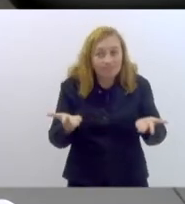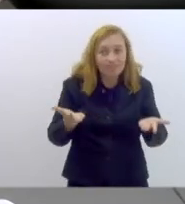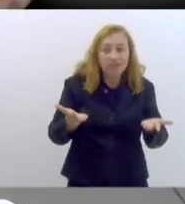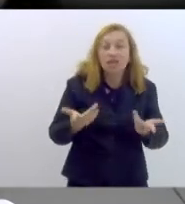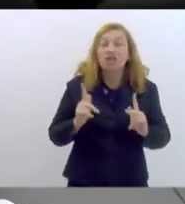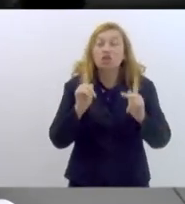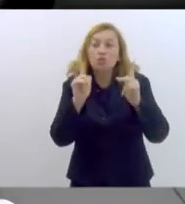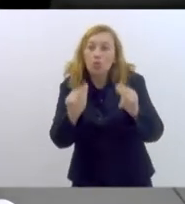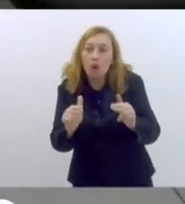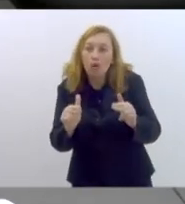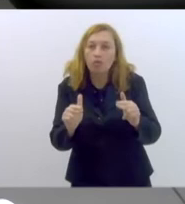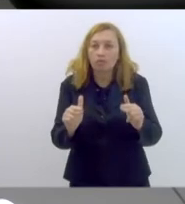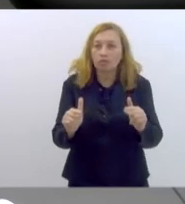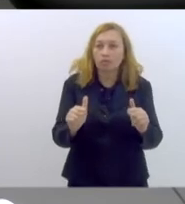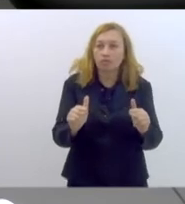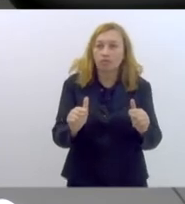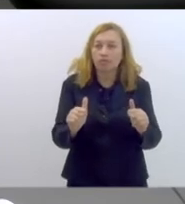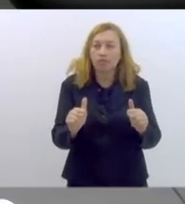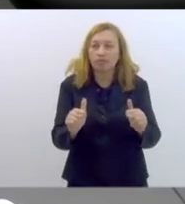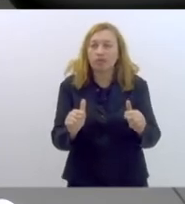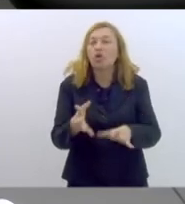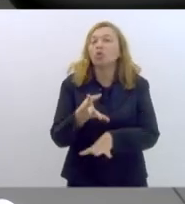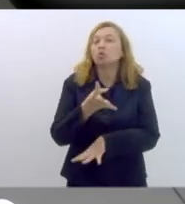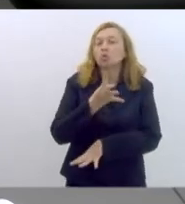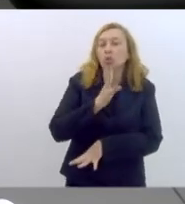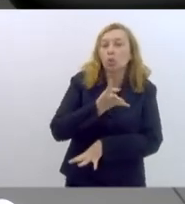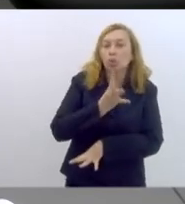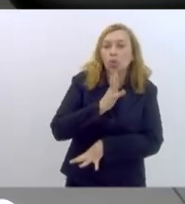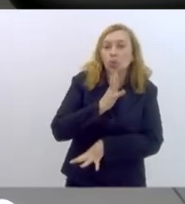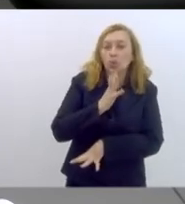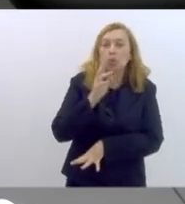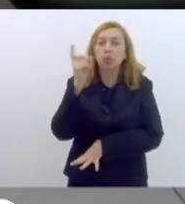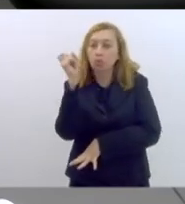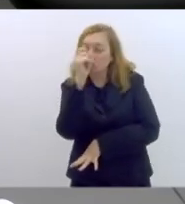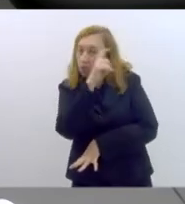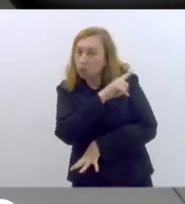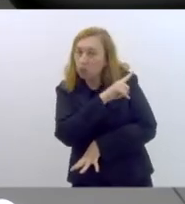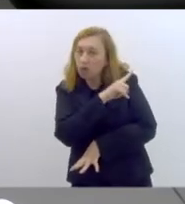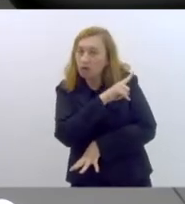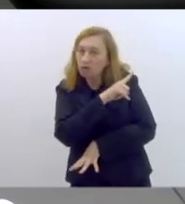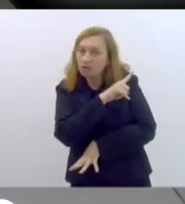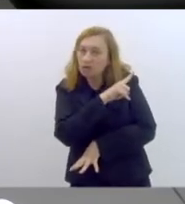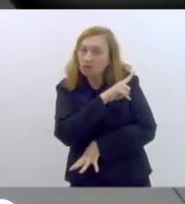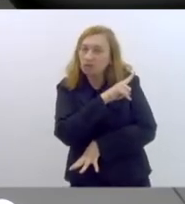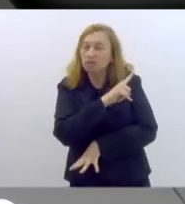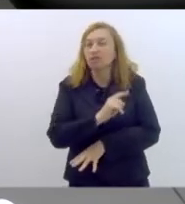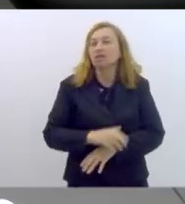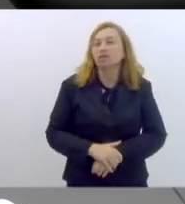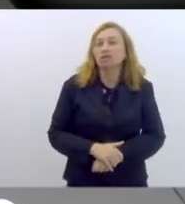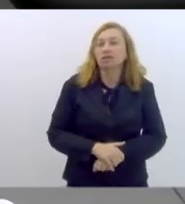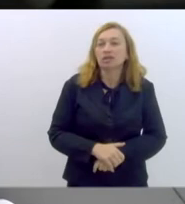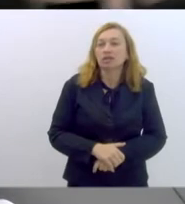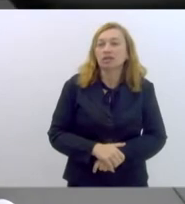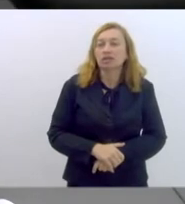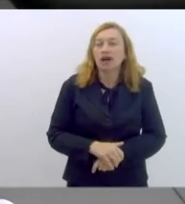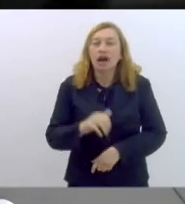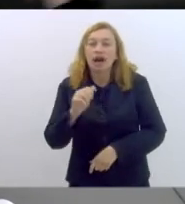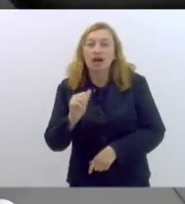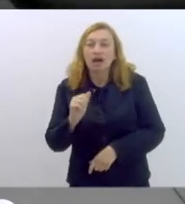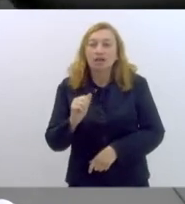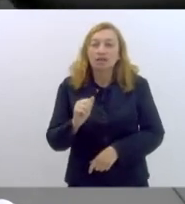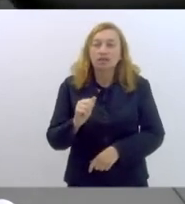mesma maneira que só se conhece as dificuldades aí de abrir